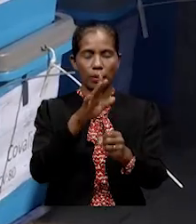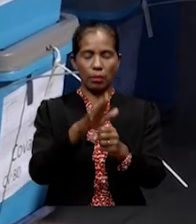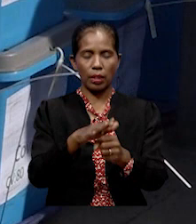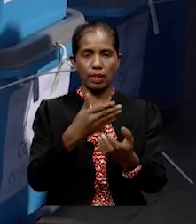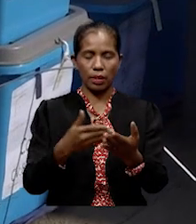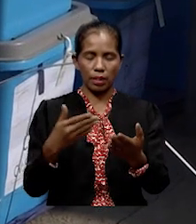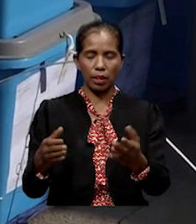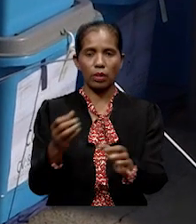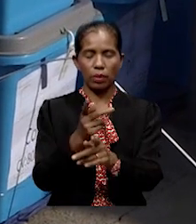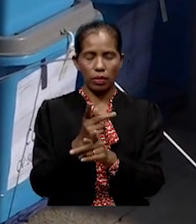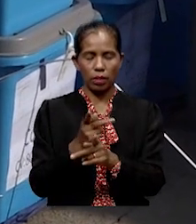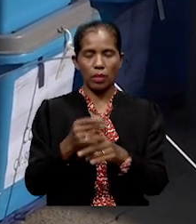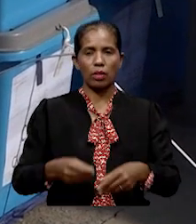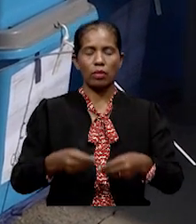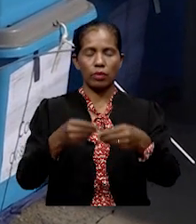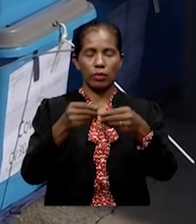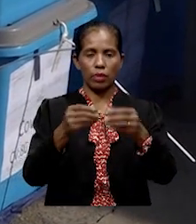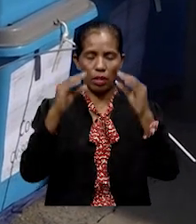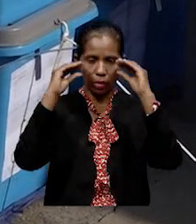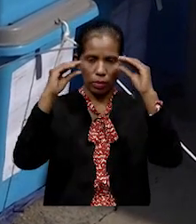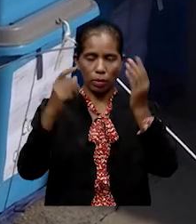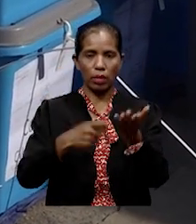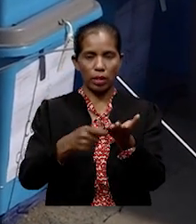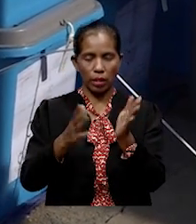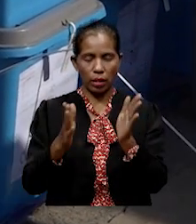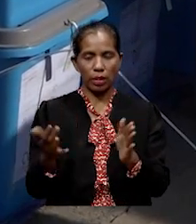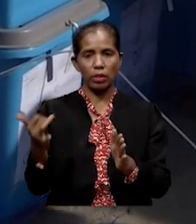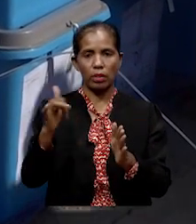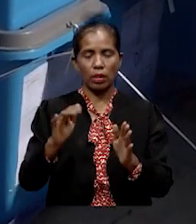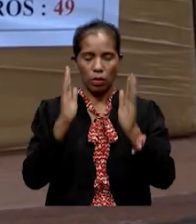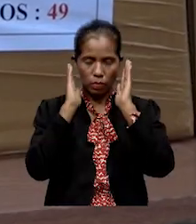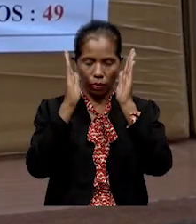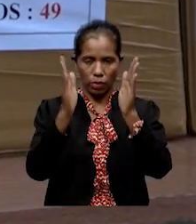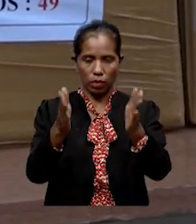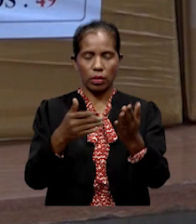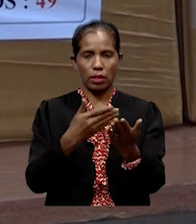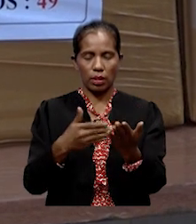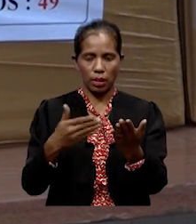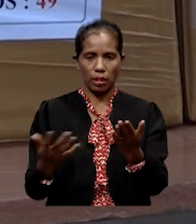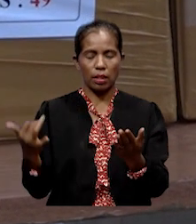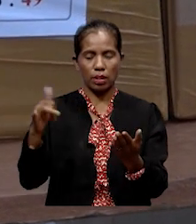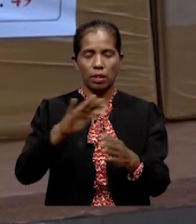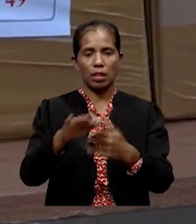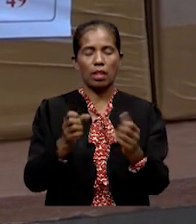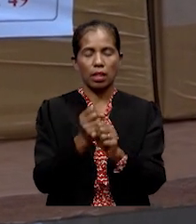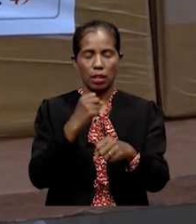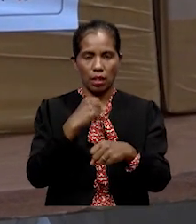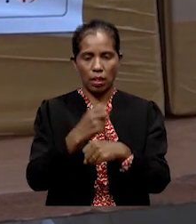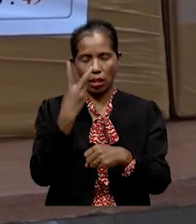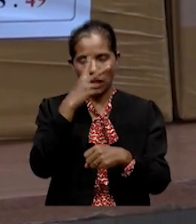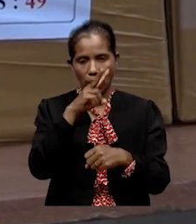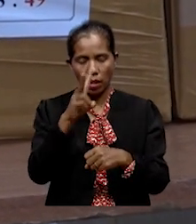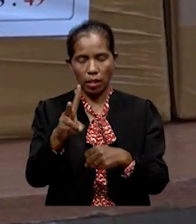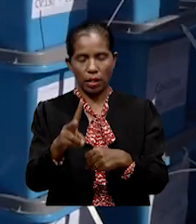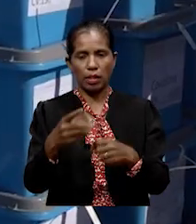órgão eleitoral fo ona orientação ba técnico sira a tu fo atenção ba material sirane no sei halo verificação ba